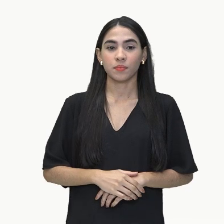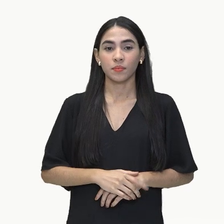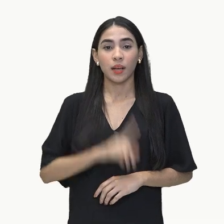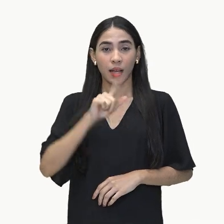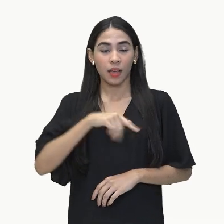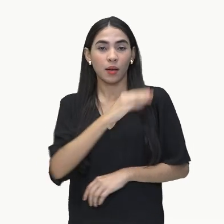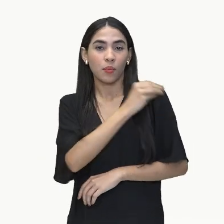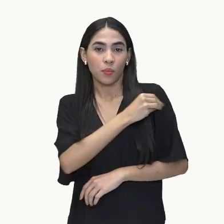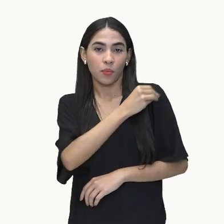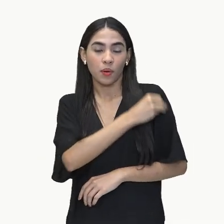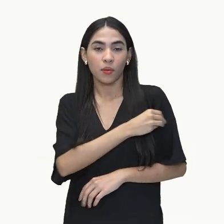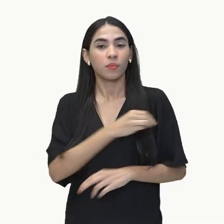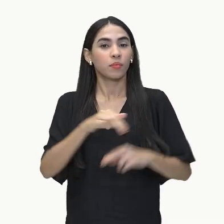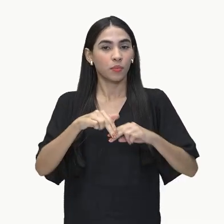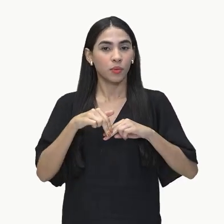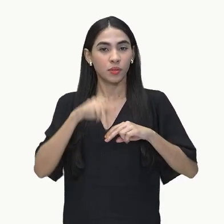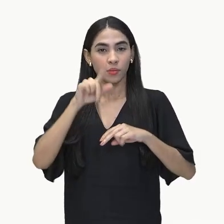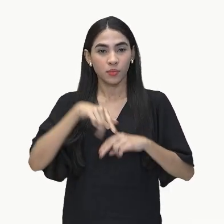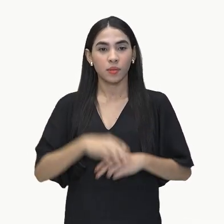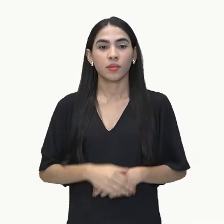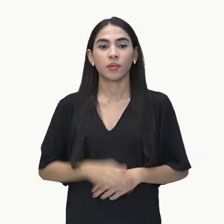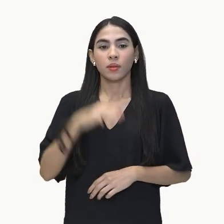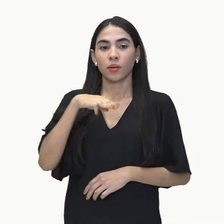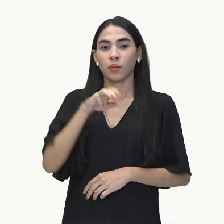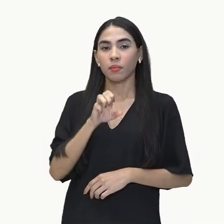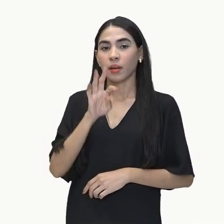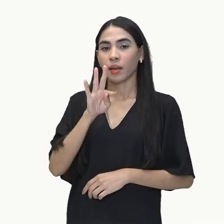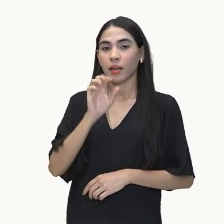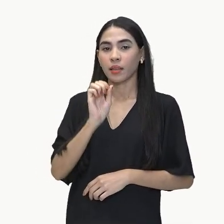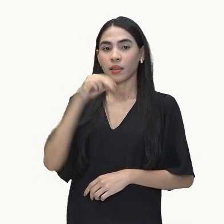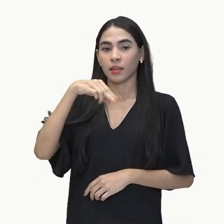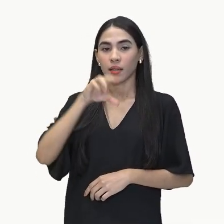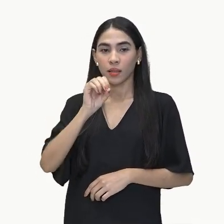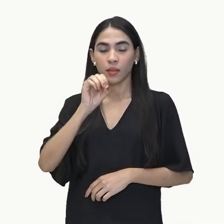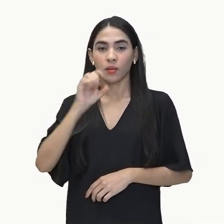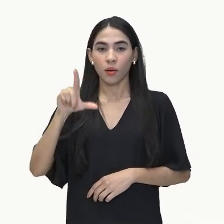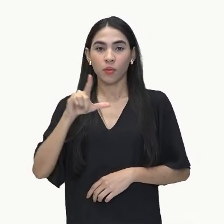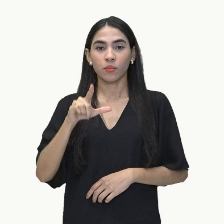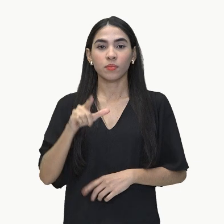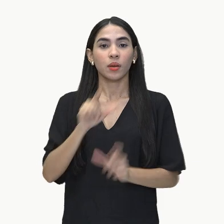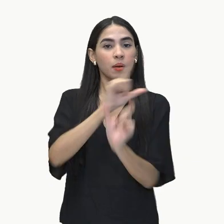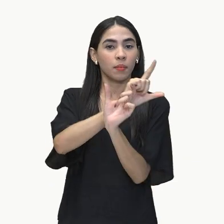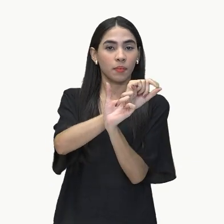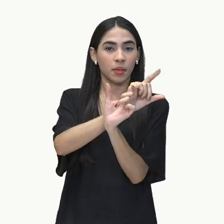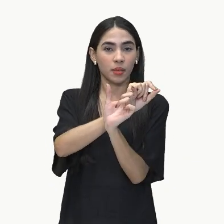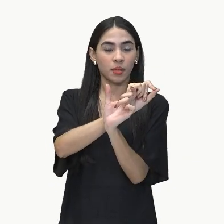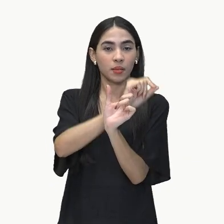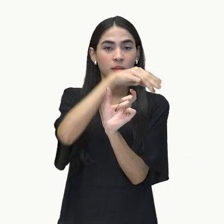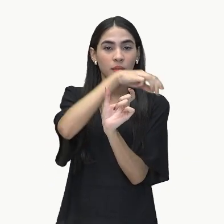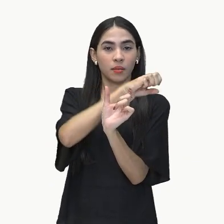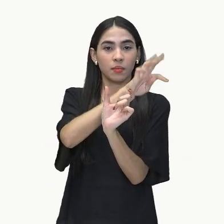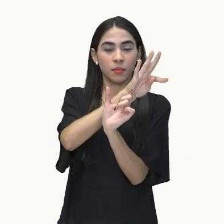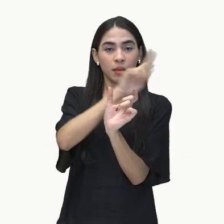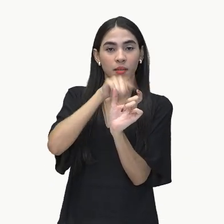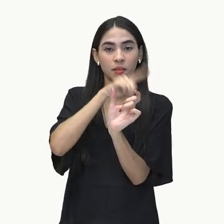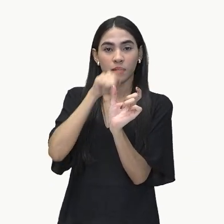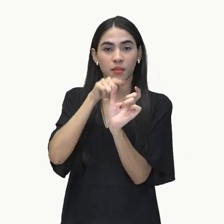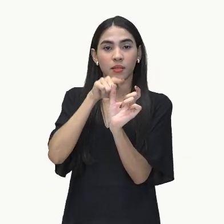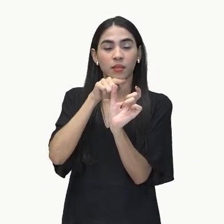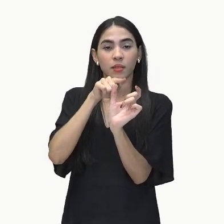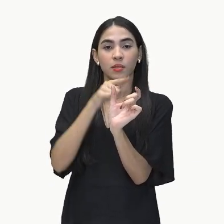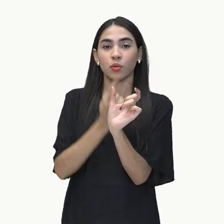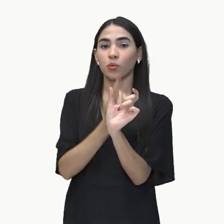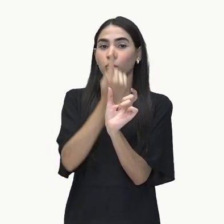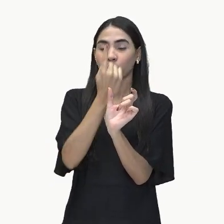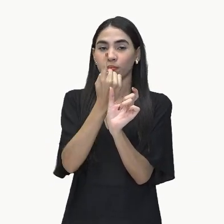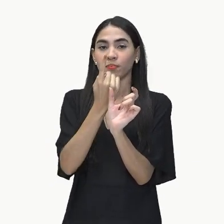álcool, portanto, ele é o metanol. Prefixo, met, infixo, só tem